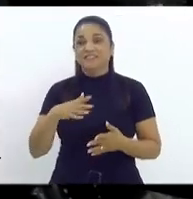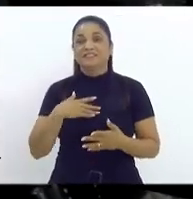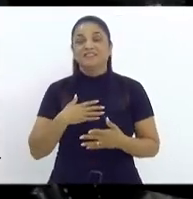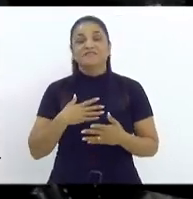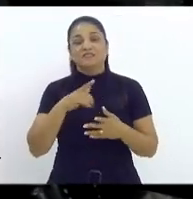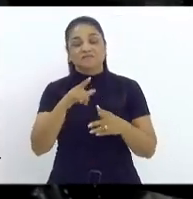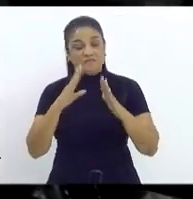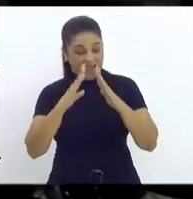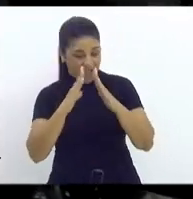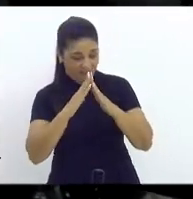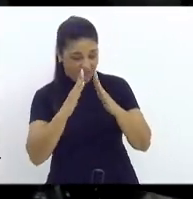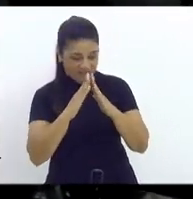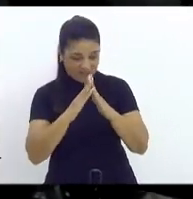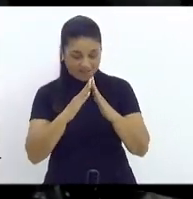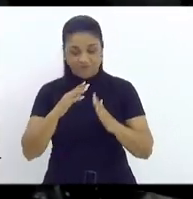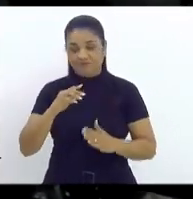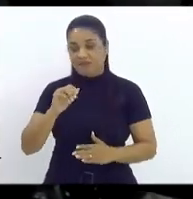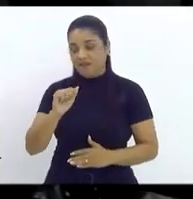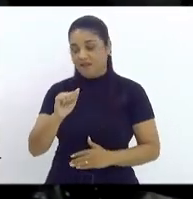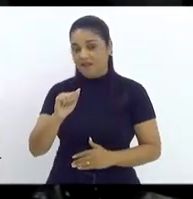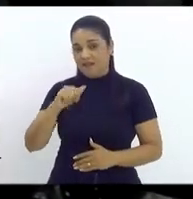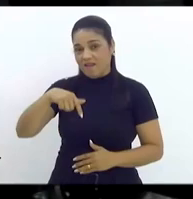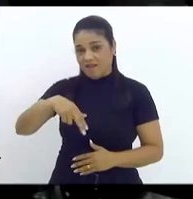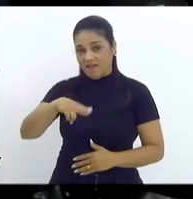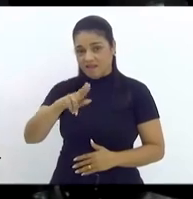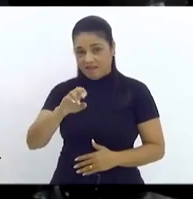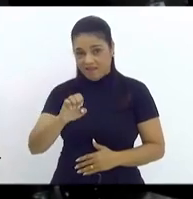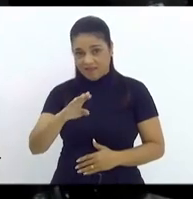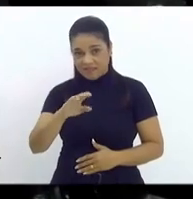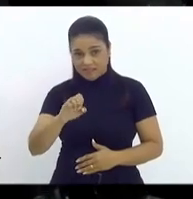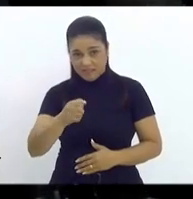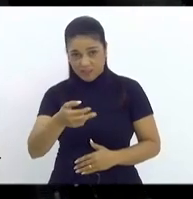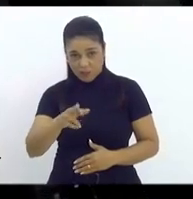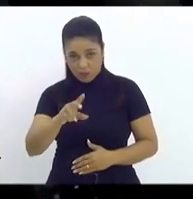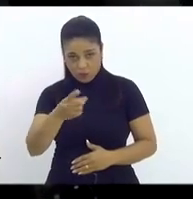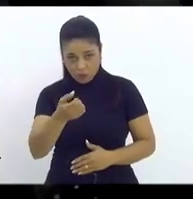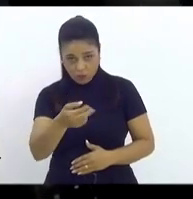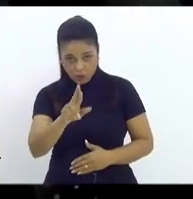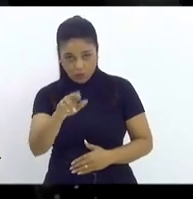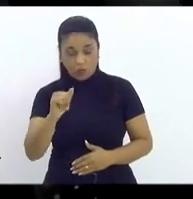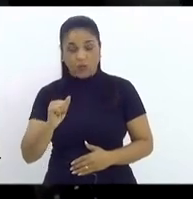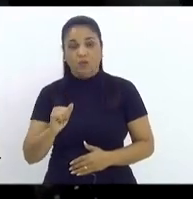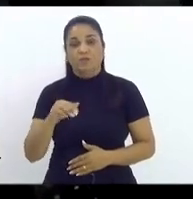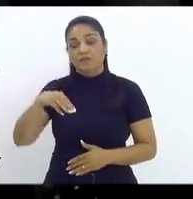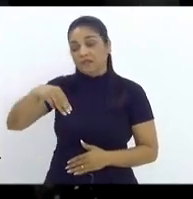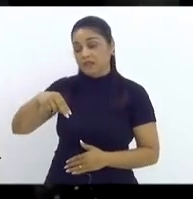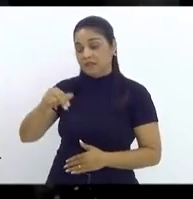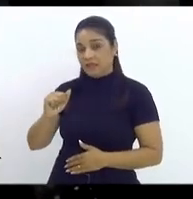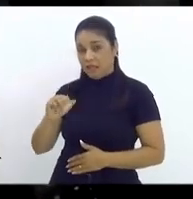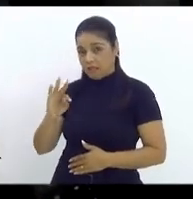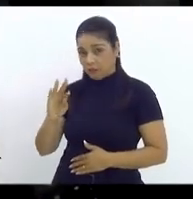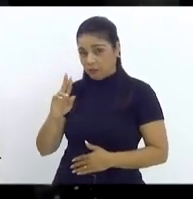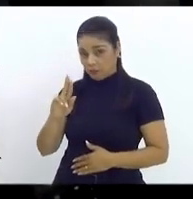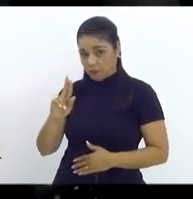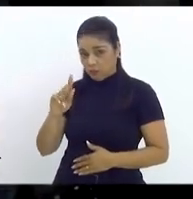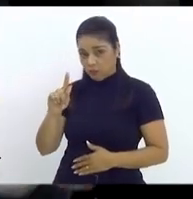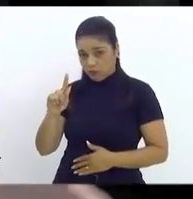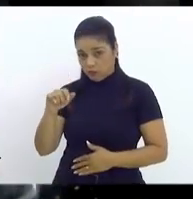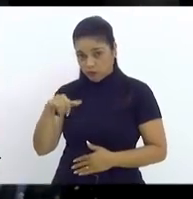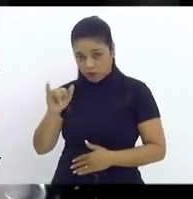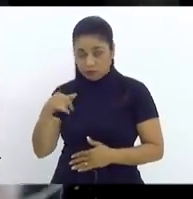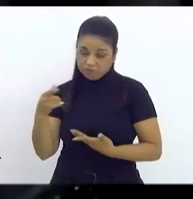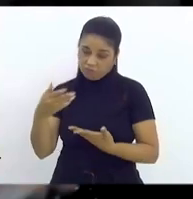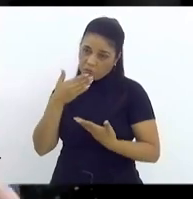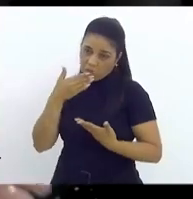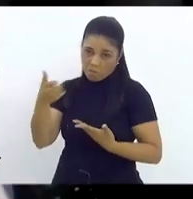instalar um aquecedor, vai lá no terceirizado da Naturgy e se propõe a instalar o aquecedor